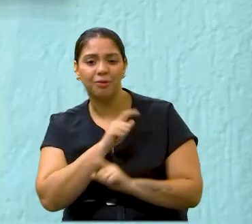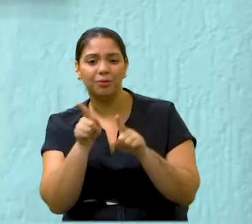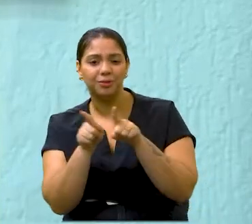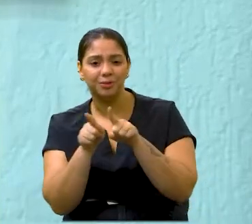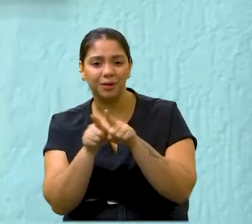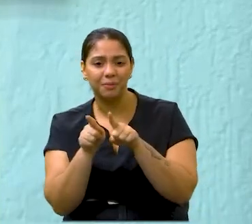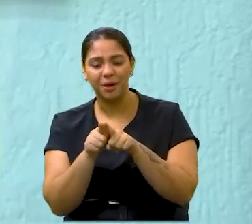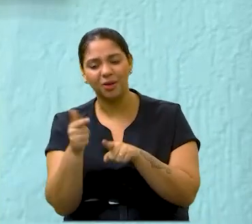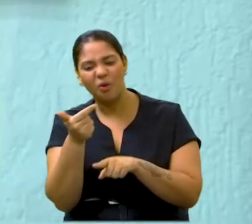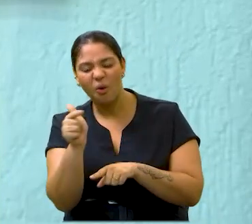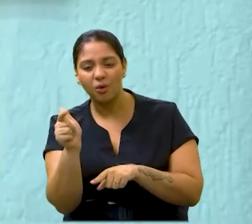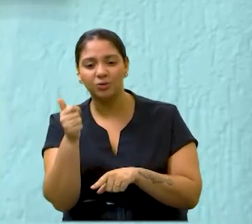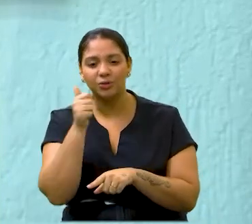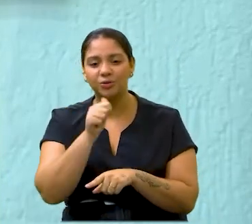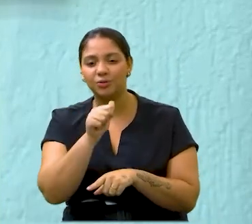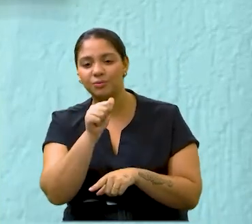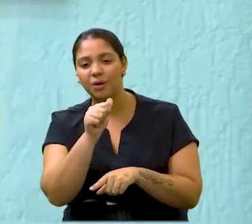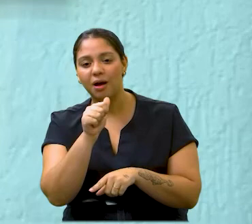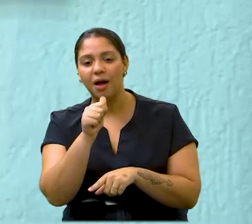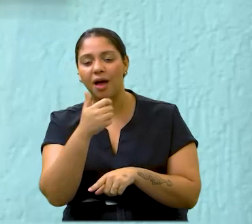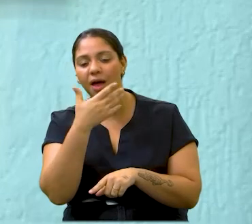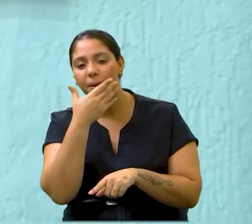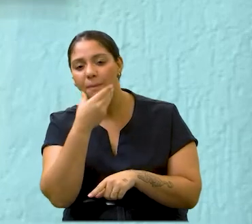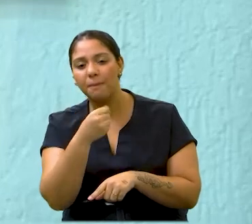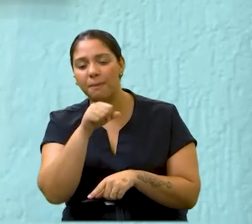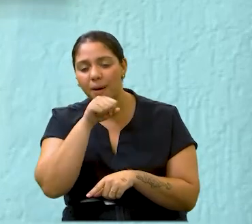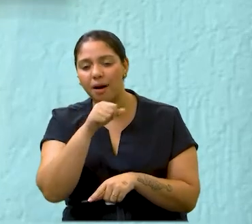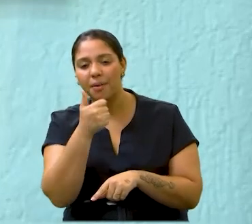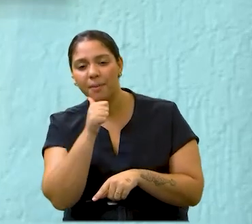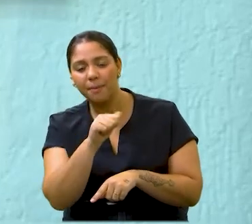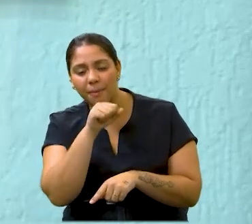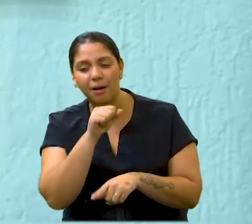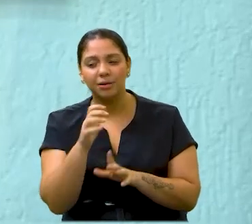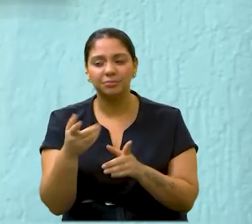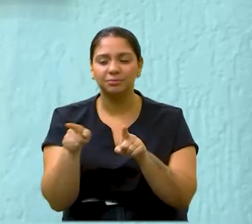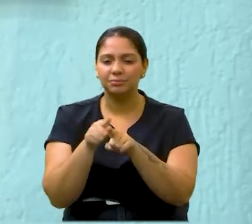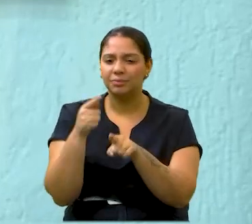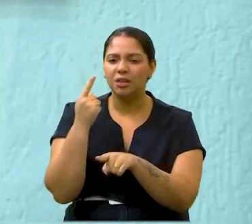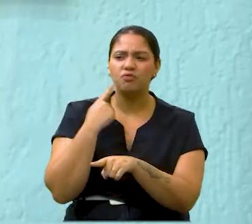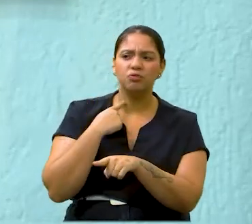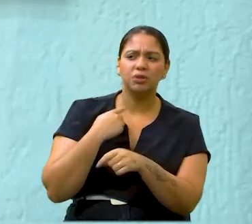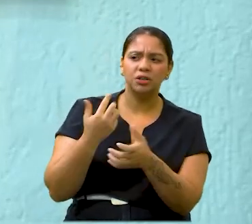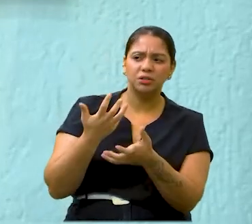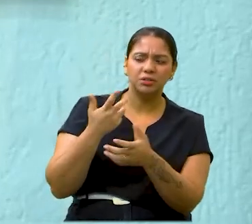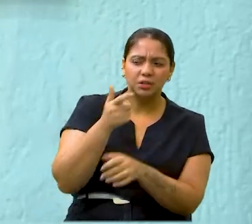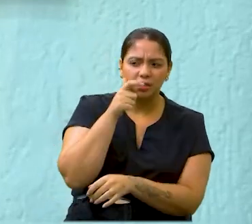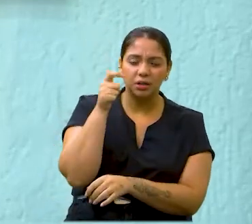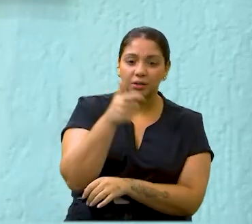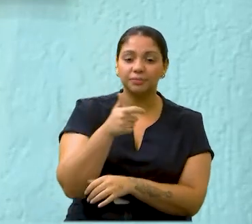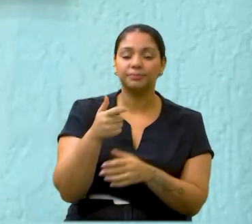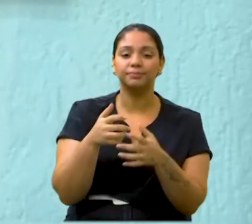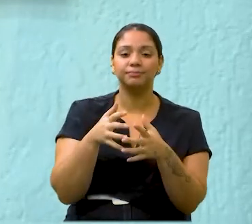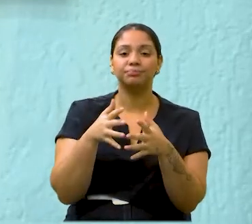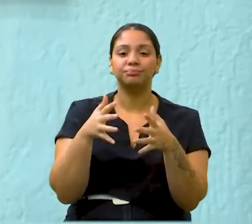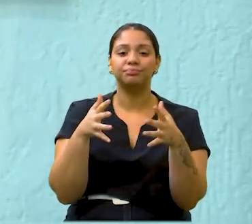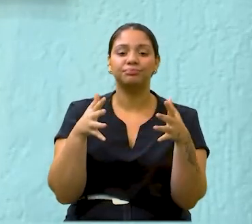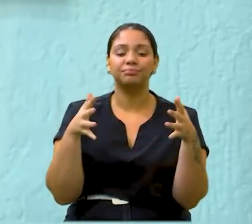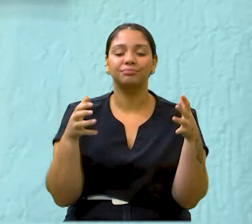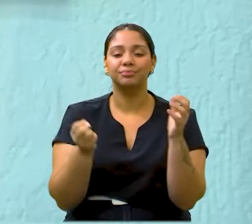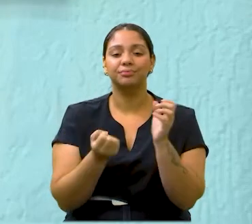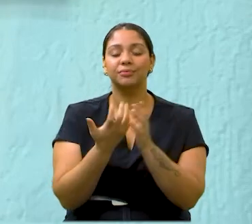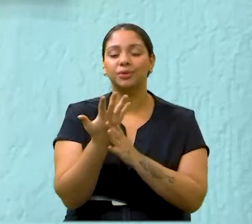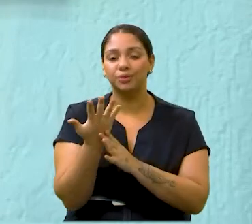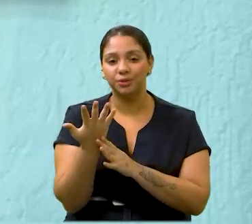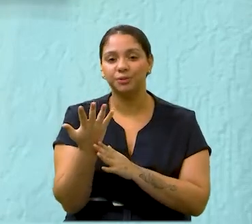alunos, né? Alguns pais, colegas e vizinhos ficaram curiosos e foram atrás para ver. E dessa forma surgiu o Kumon.